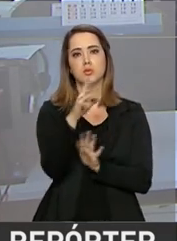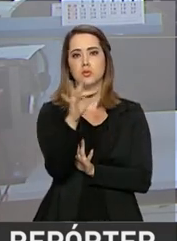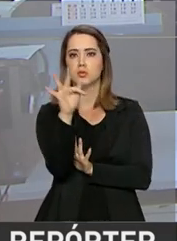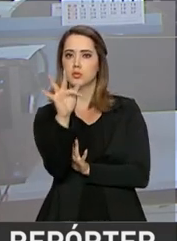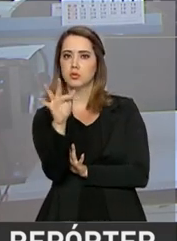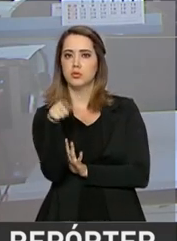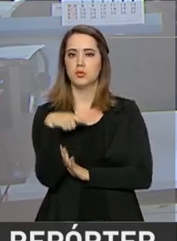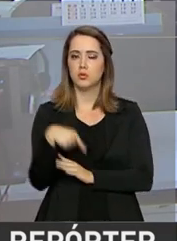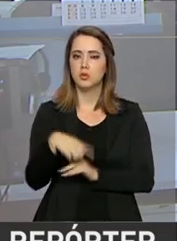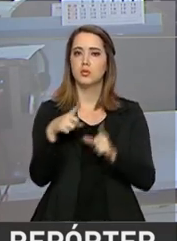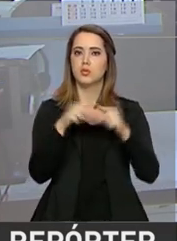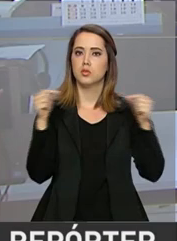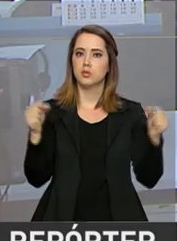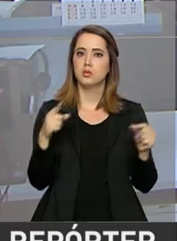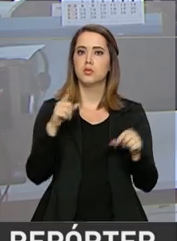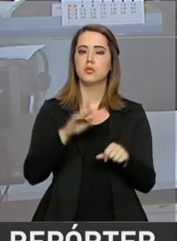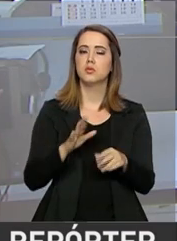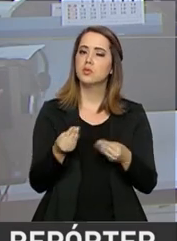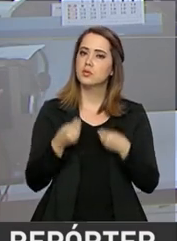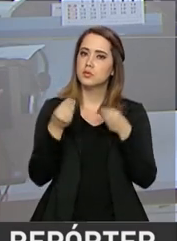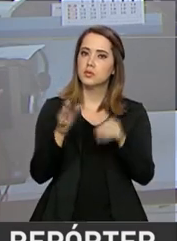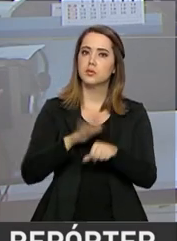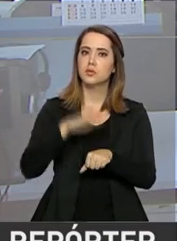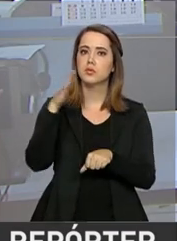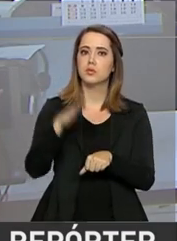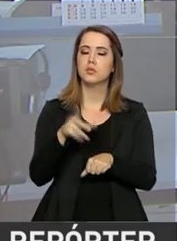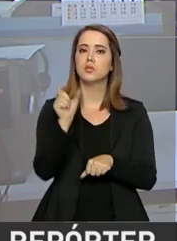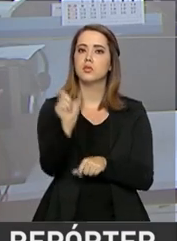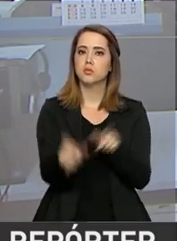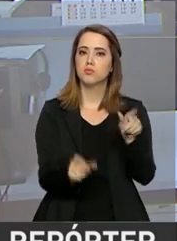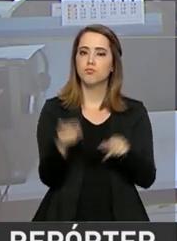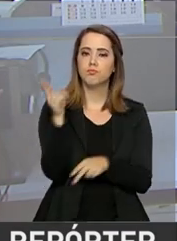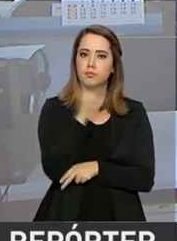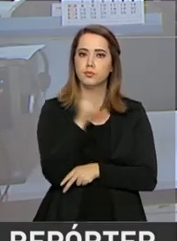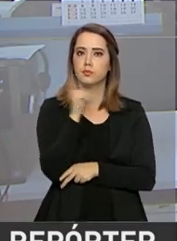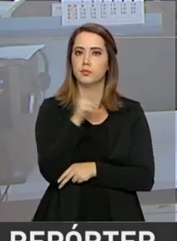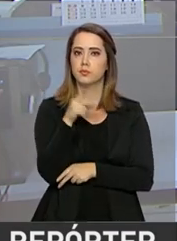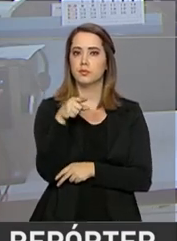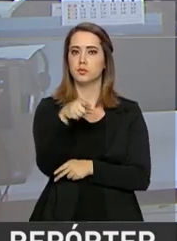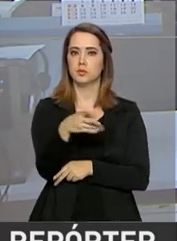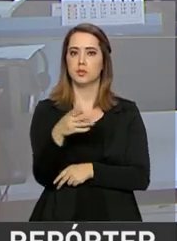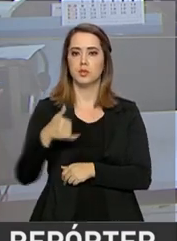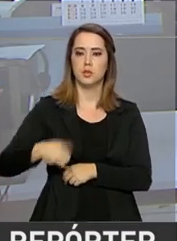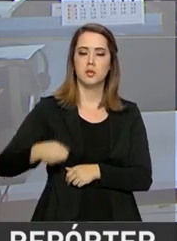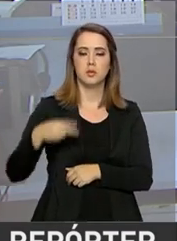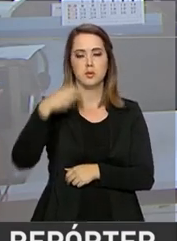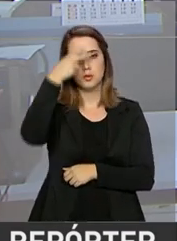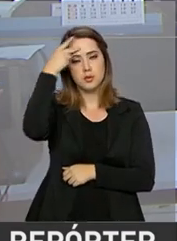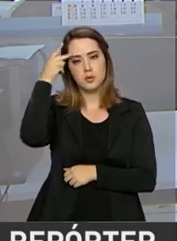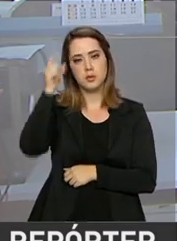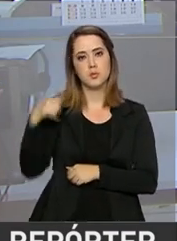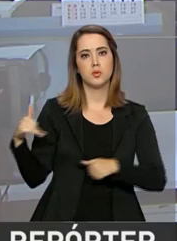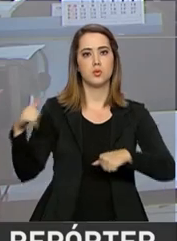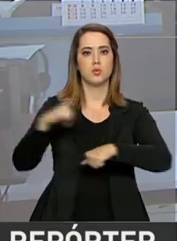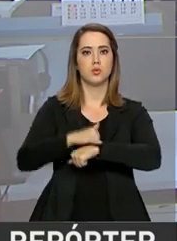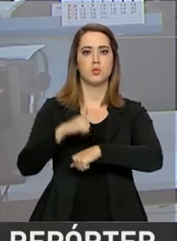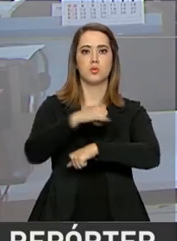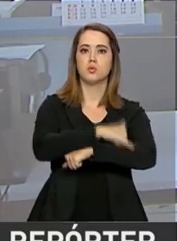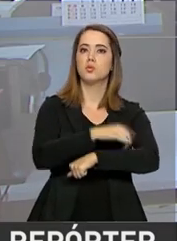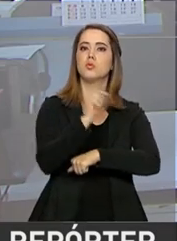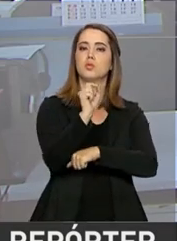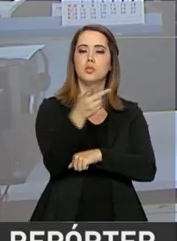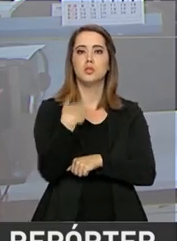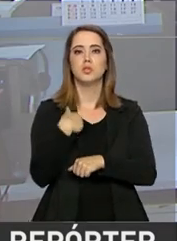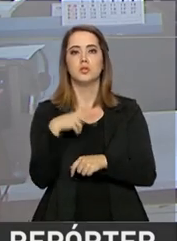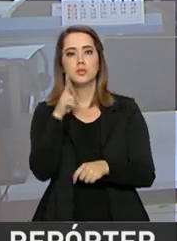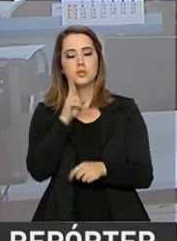Brasília deve ser mais deve dar mais agilidade no atendimento a passageiros e otimizar as inspeções